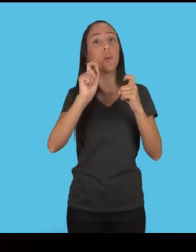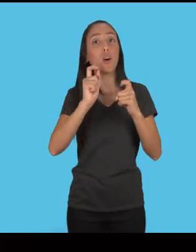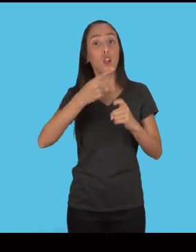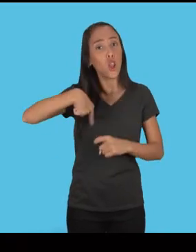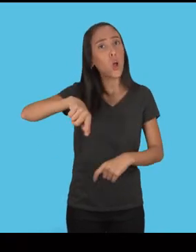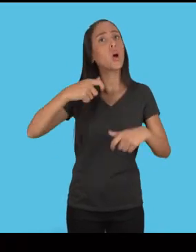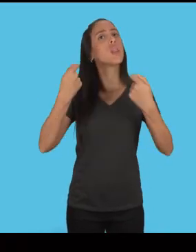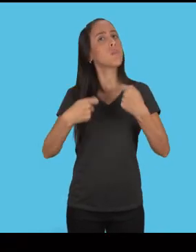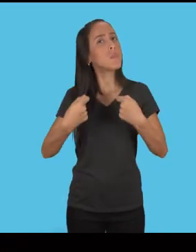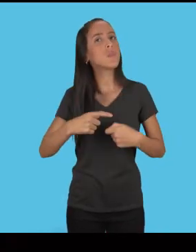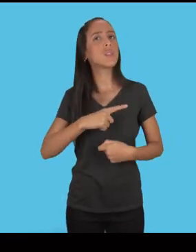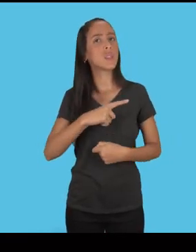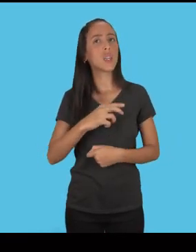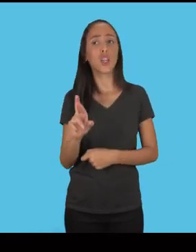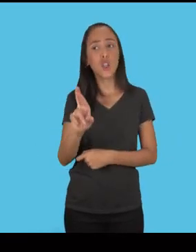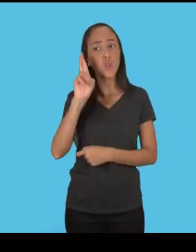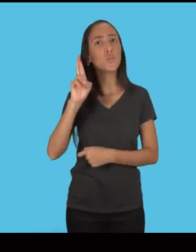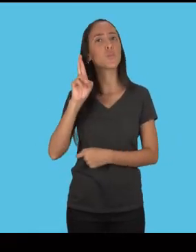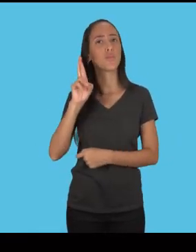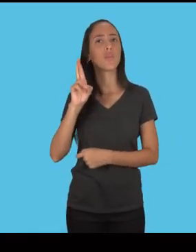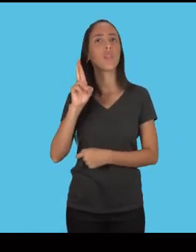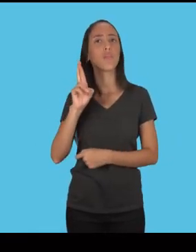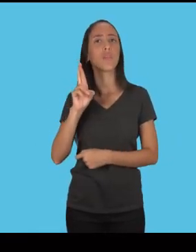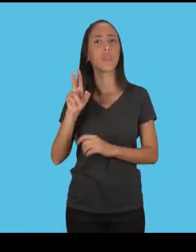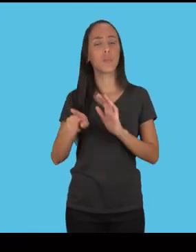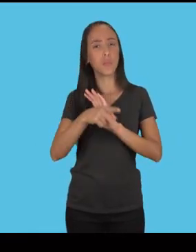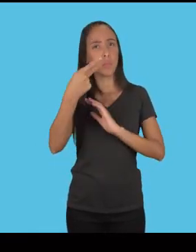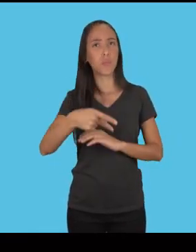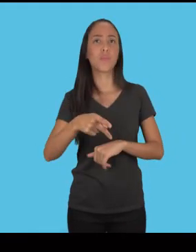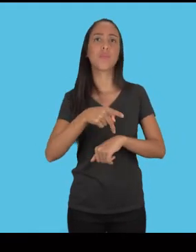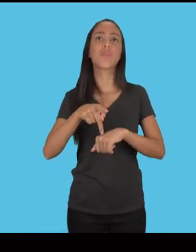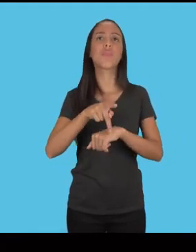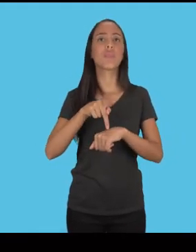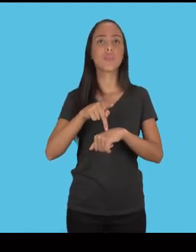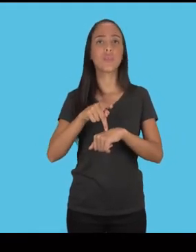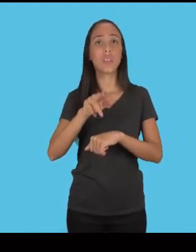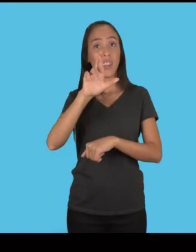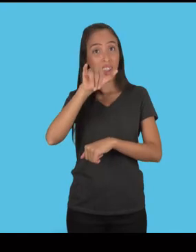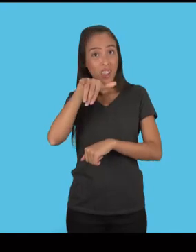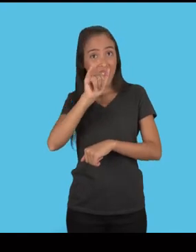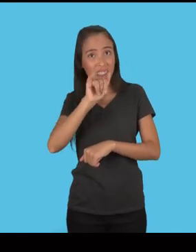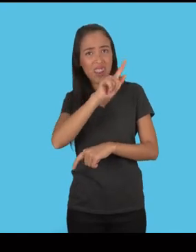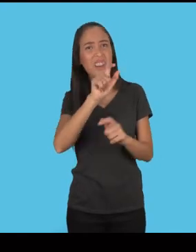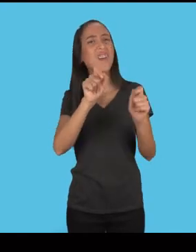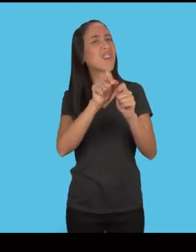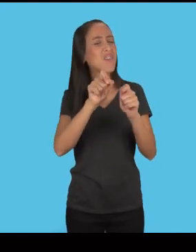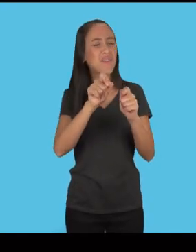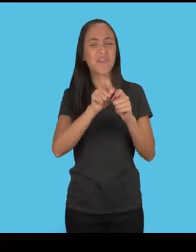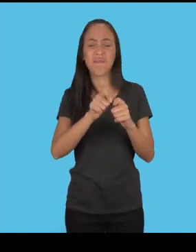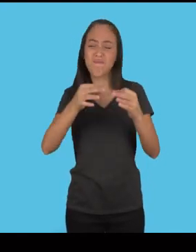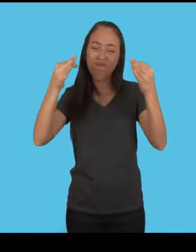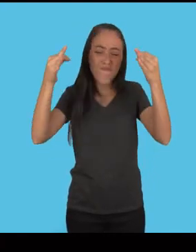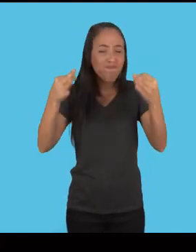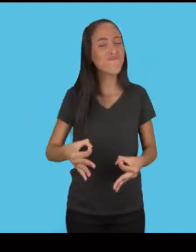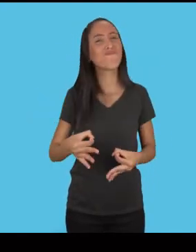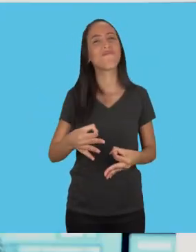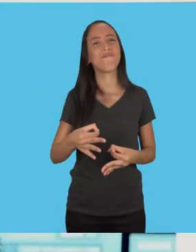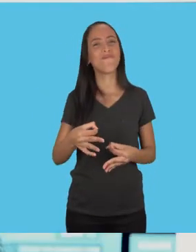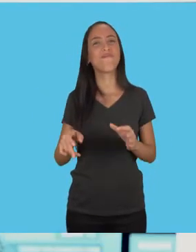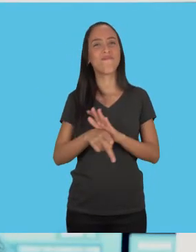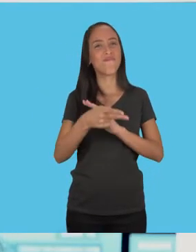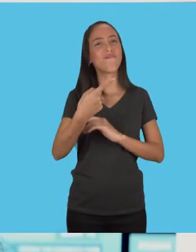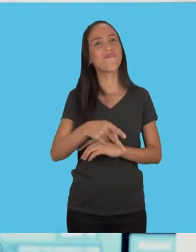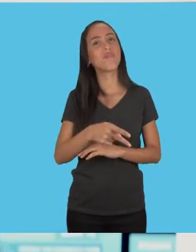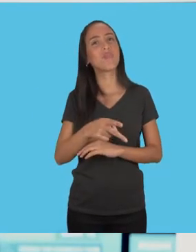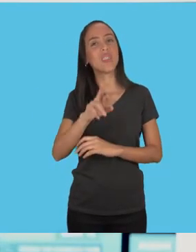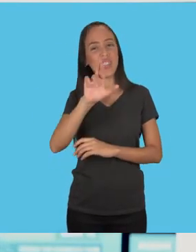responsabilidade com esse nosso país. E o rei deixou um legado inquestionável nesse sentido. O Dr.